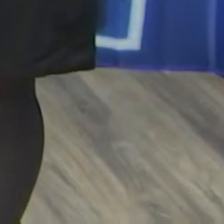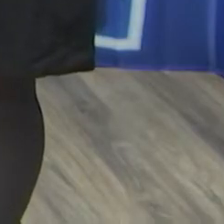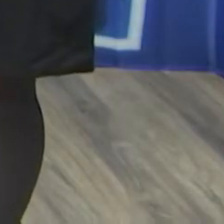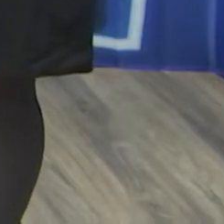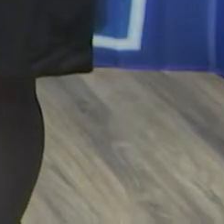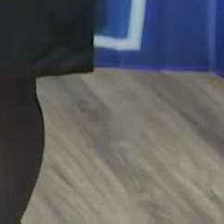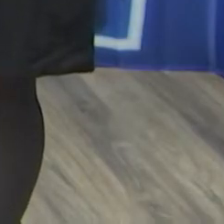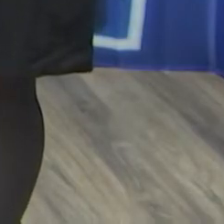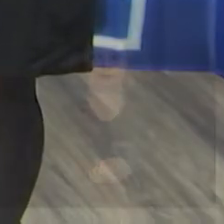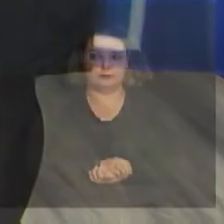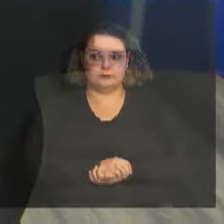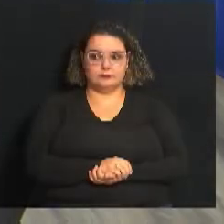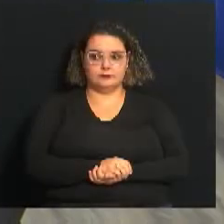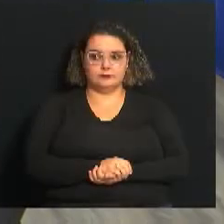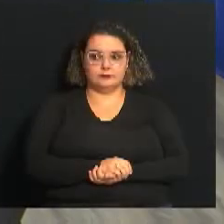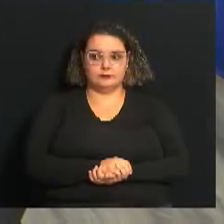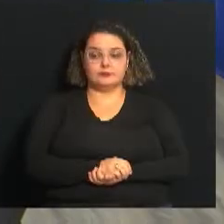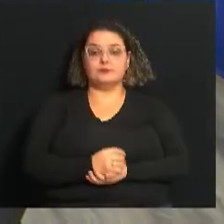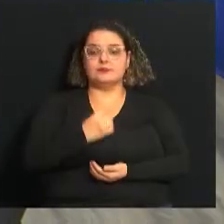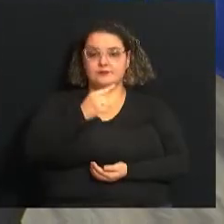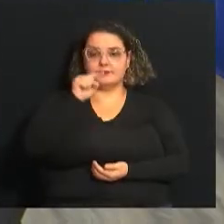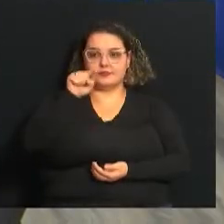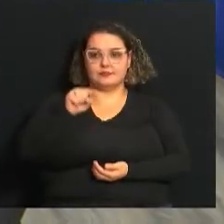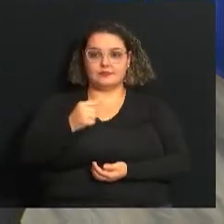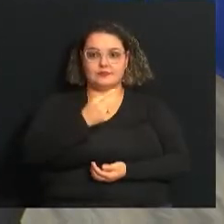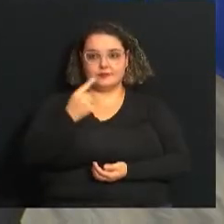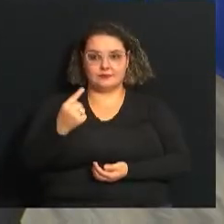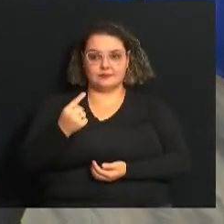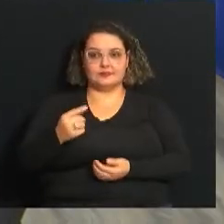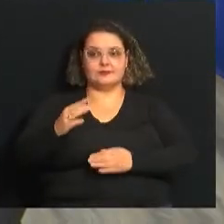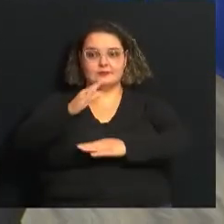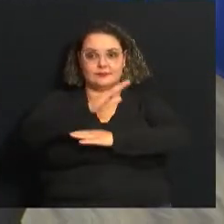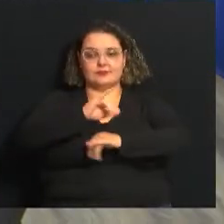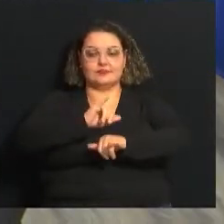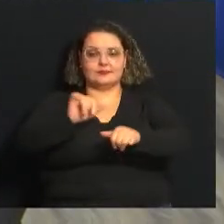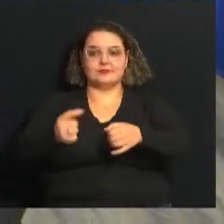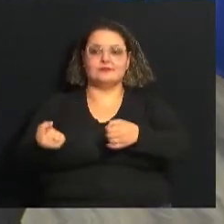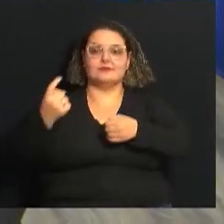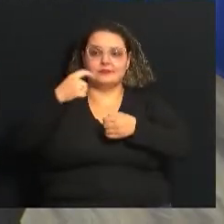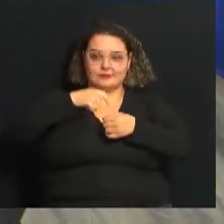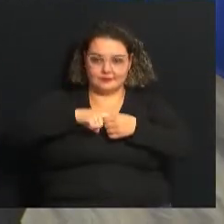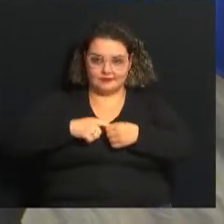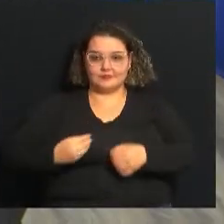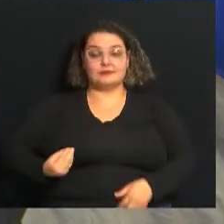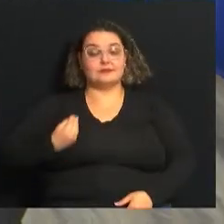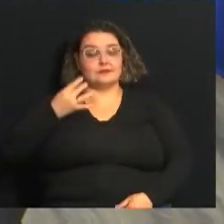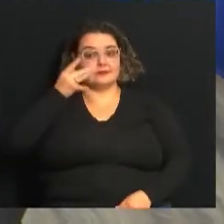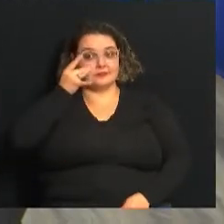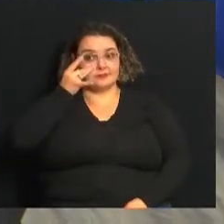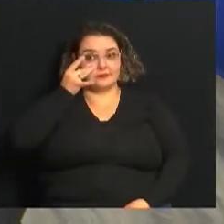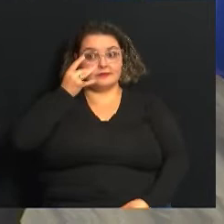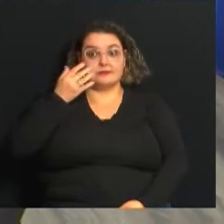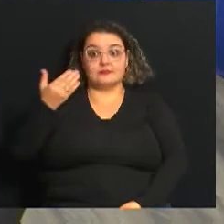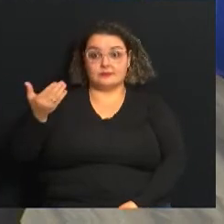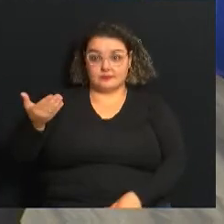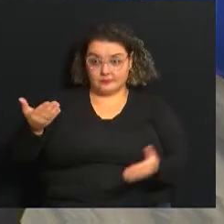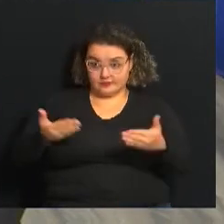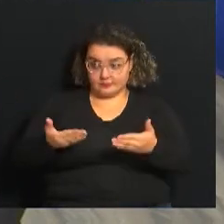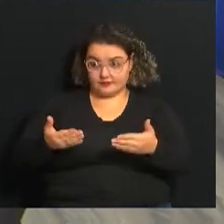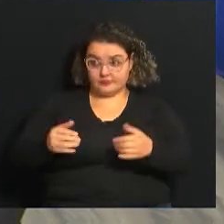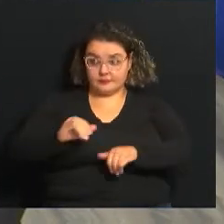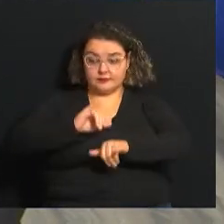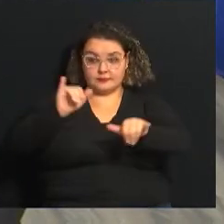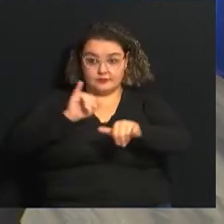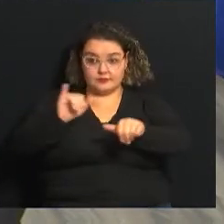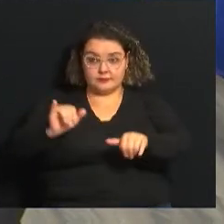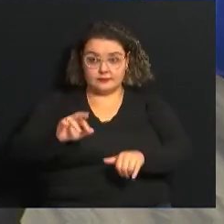Uma hora e 11 minutos, Câmara Notícia de volta ao vivo nesta quinta-feira. Nós vamos agora com as notícias da